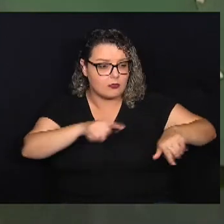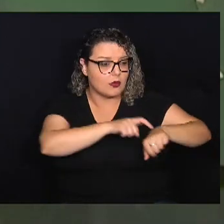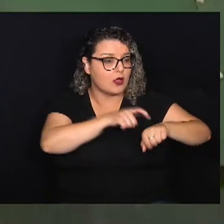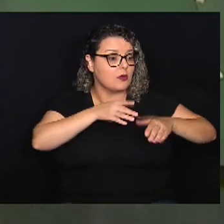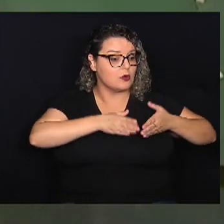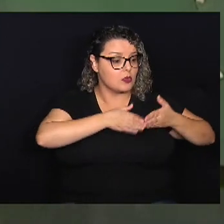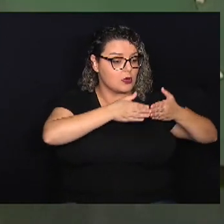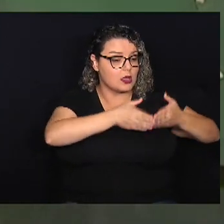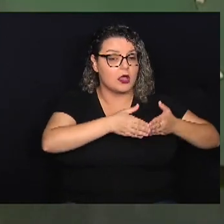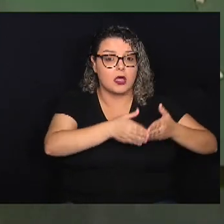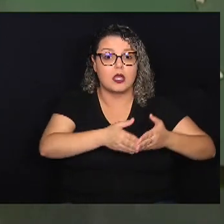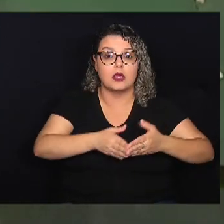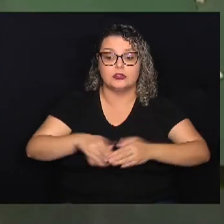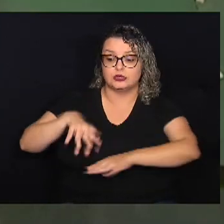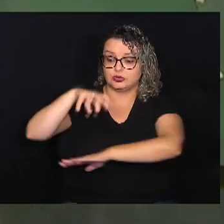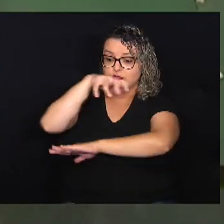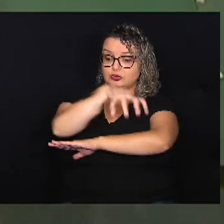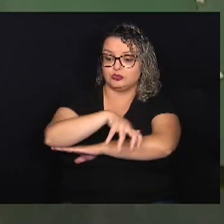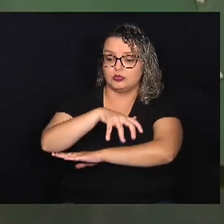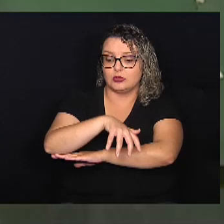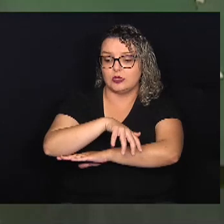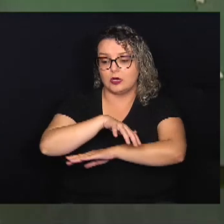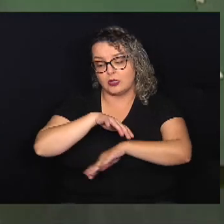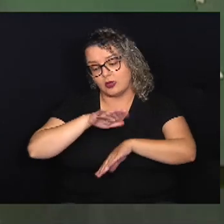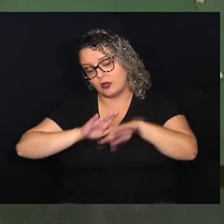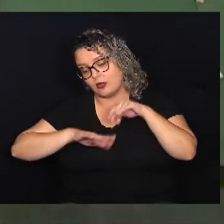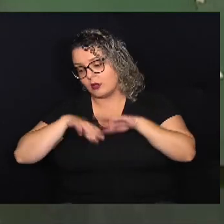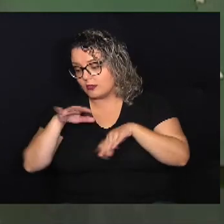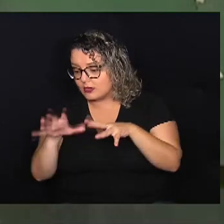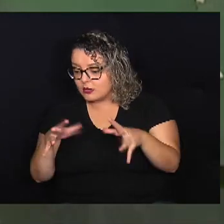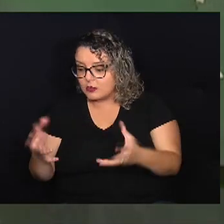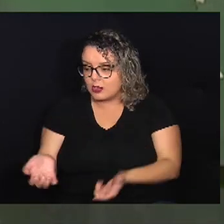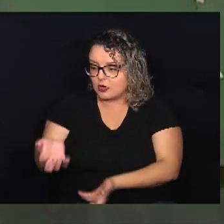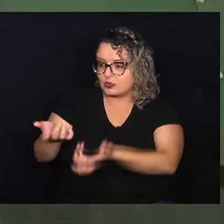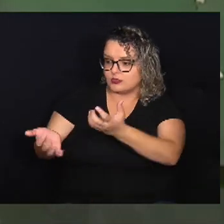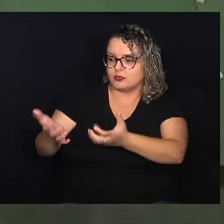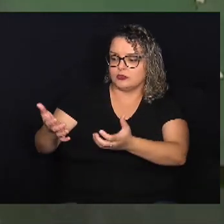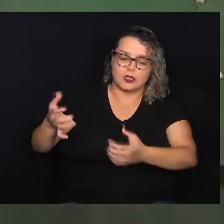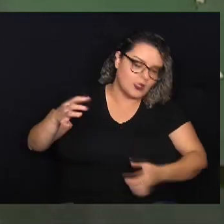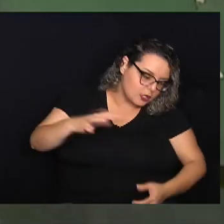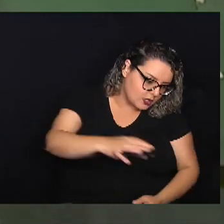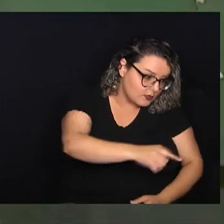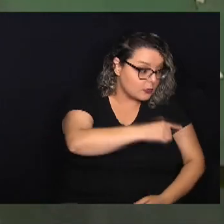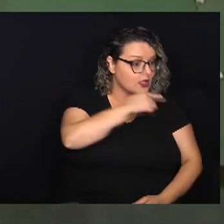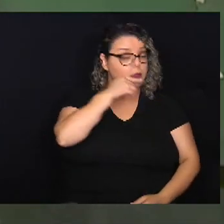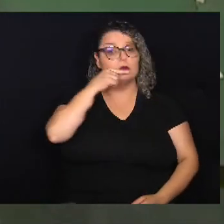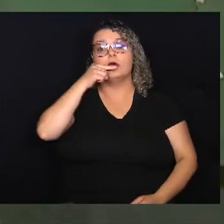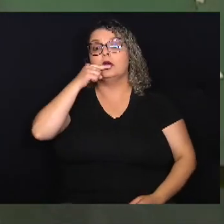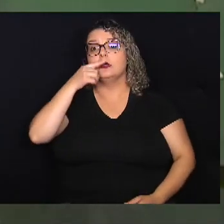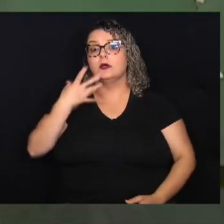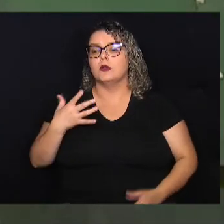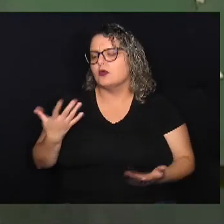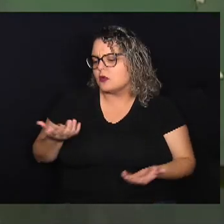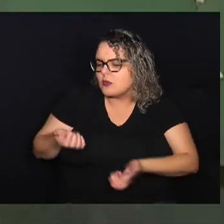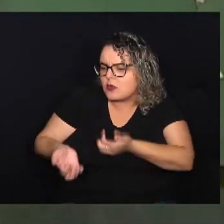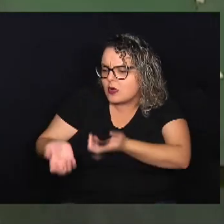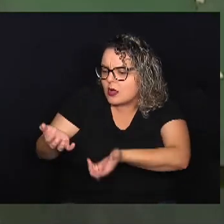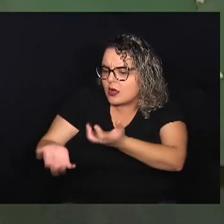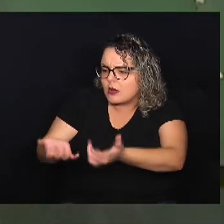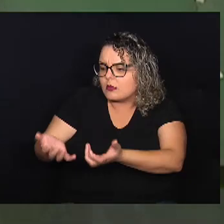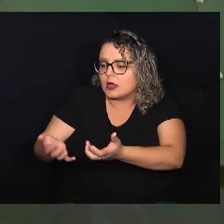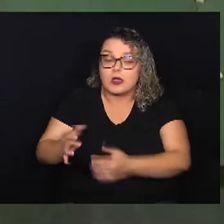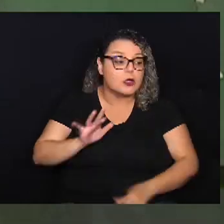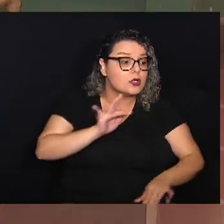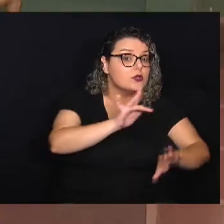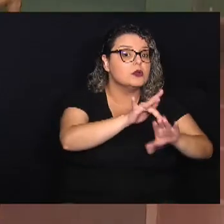e tratores. Qual a mão que mexe com o fogo que pega na cana? Qual a mão que mexe com o fogo que pega nas favelas?